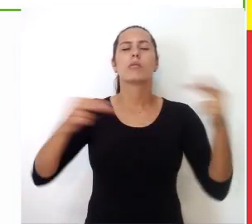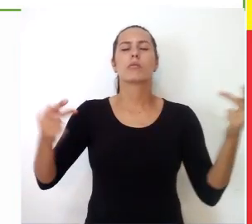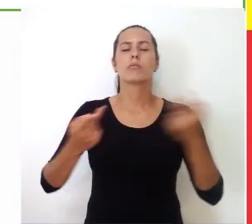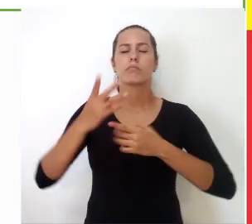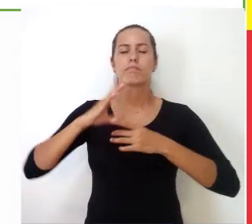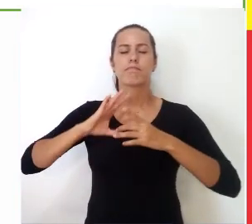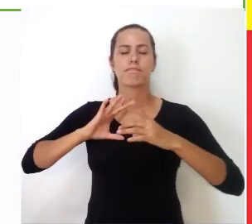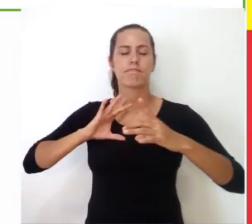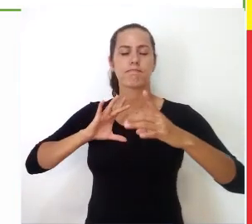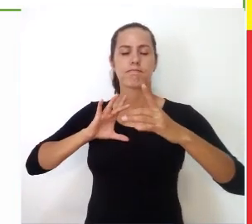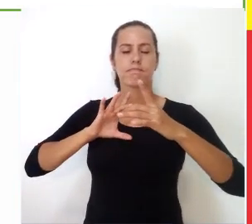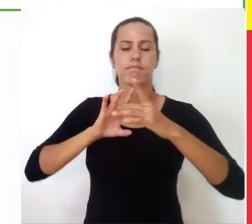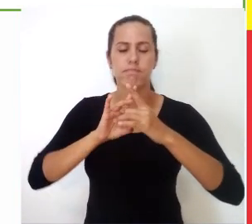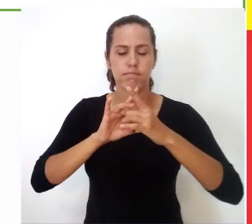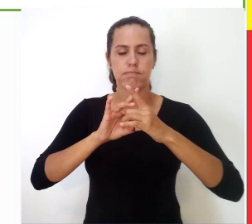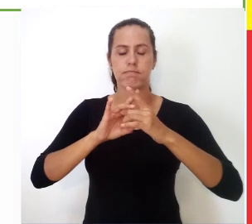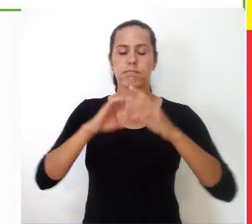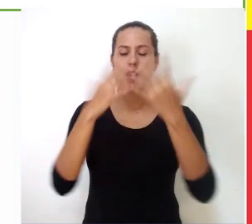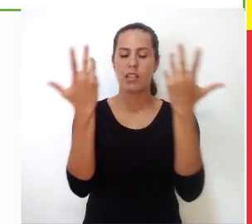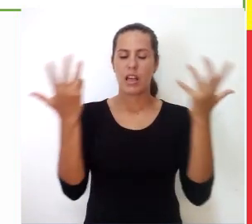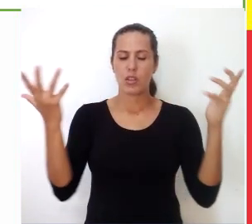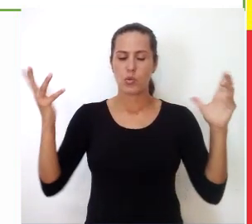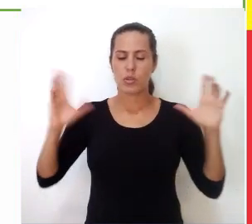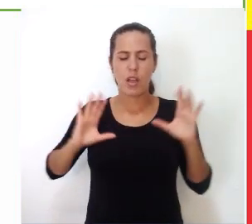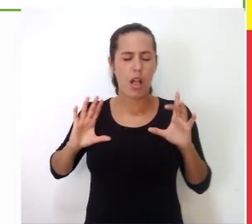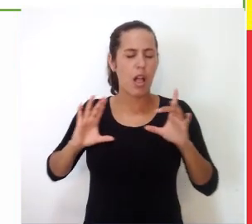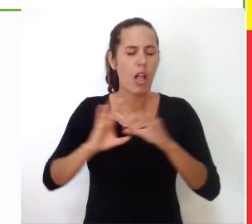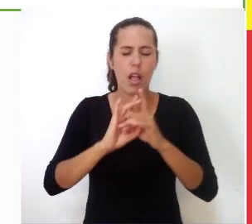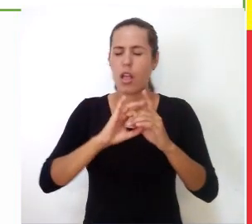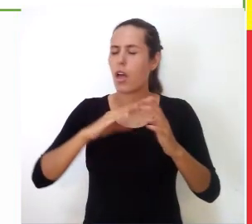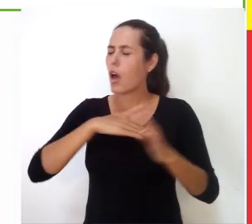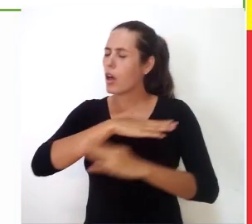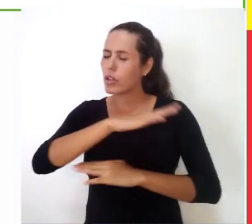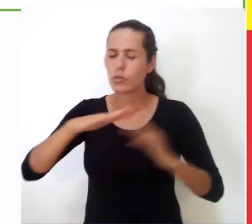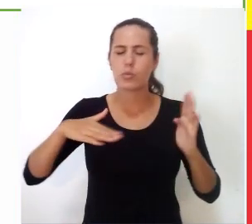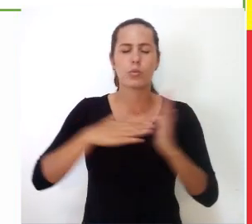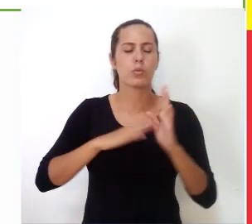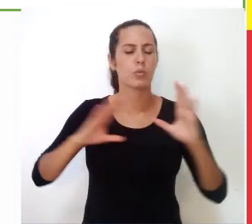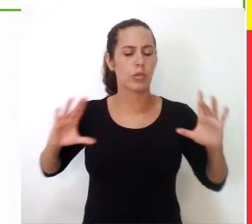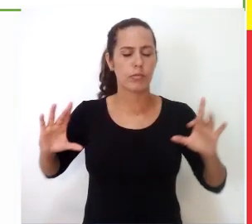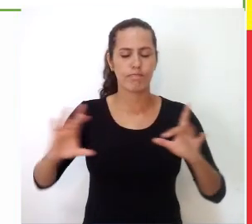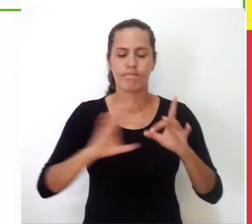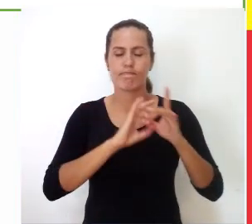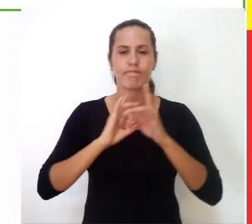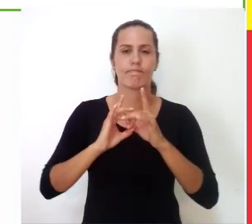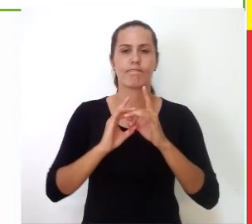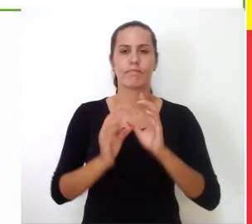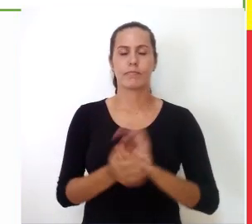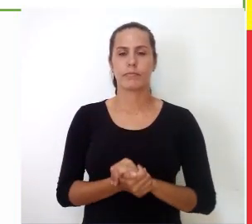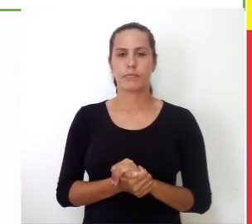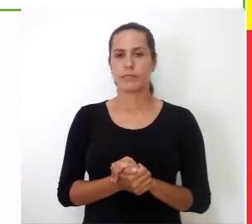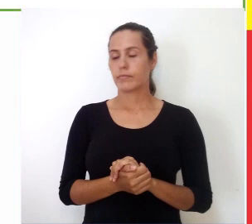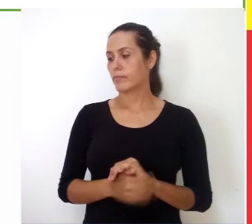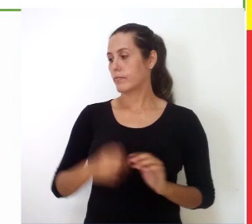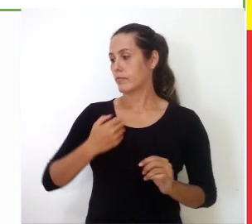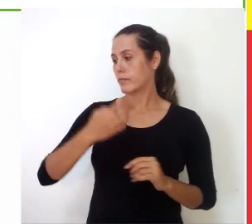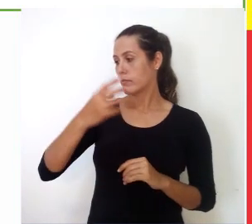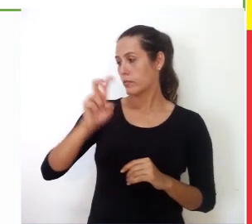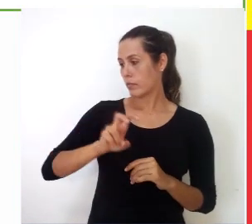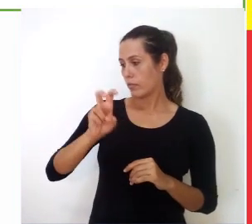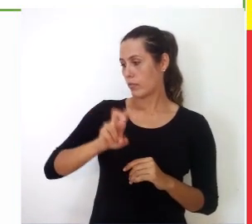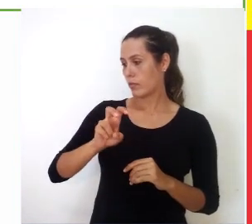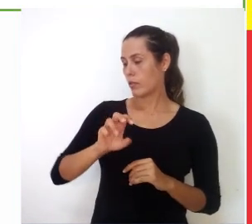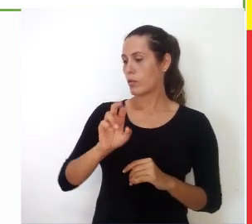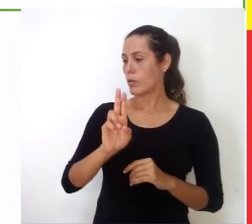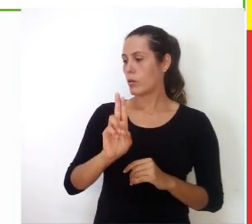relação do homem e a natureza. Aqui nós temos o 5º, a Umbanda. O seguidor da Umbanda deve revelar